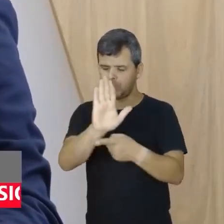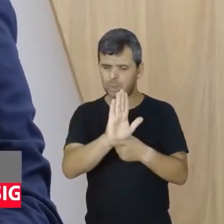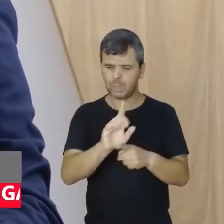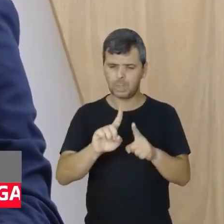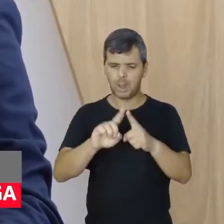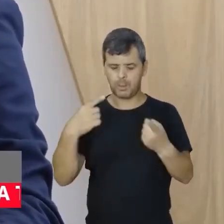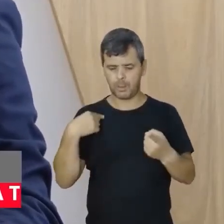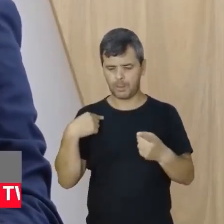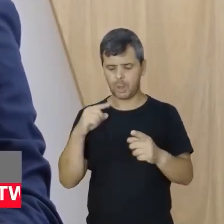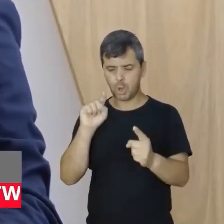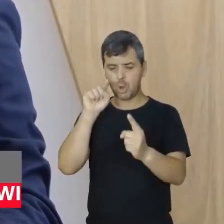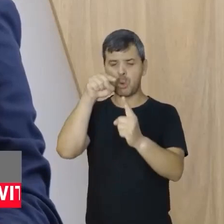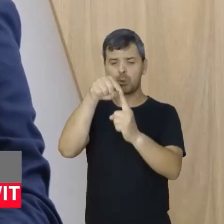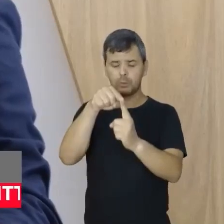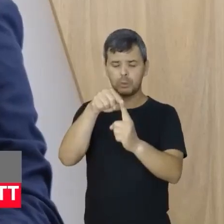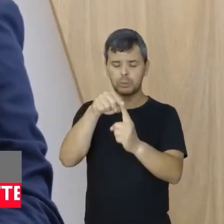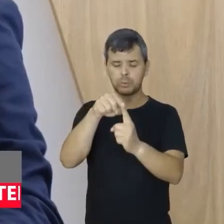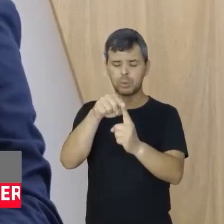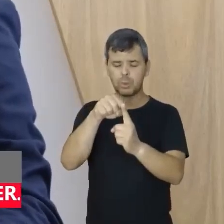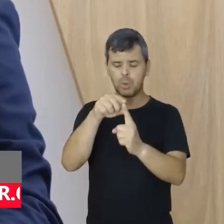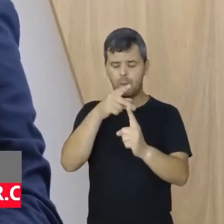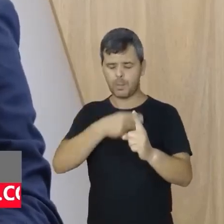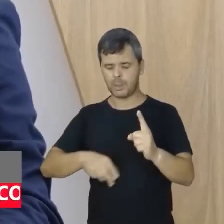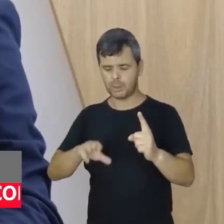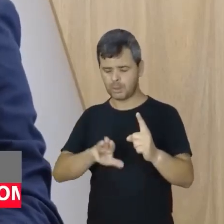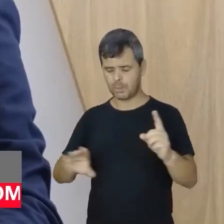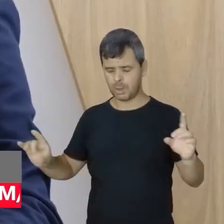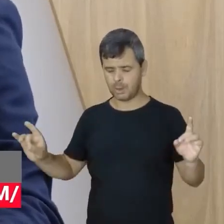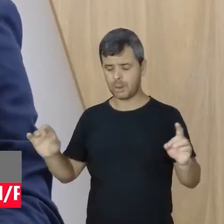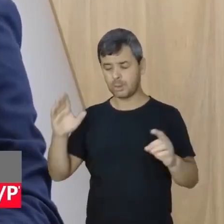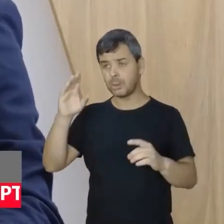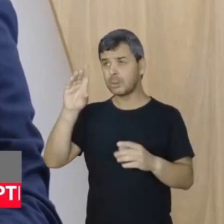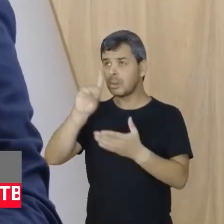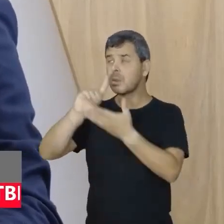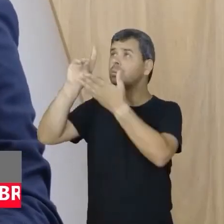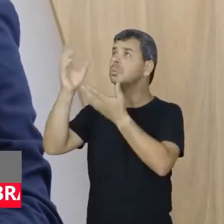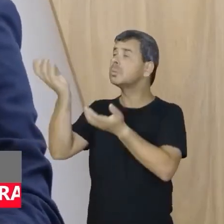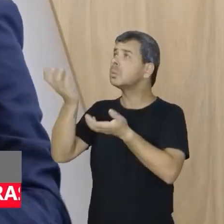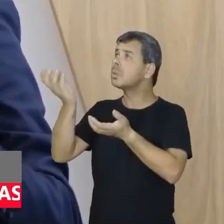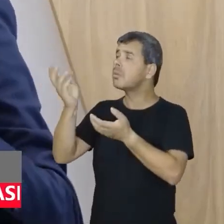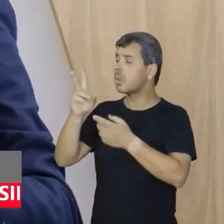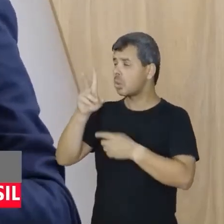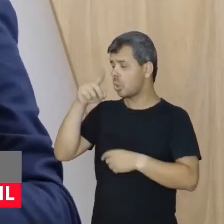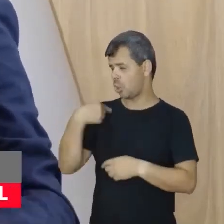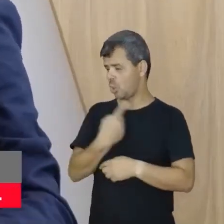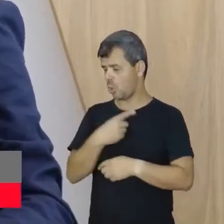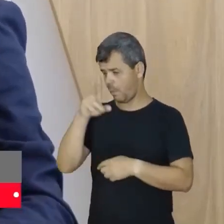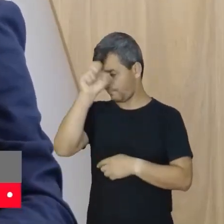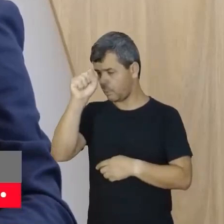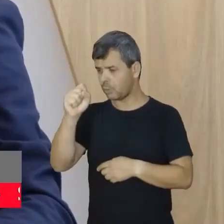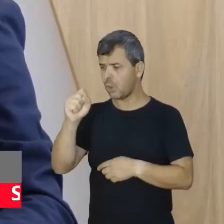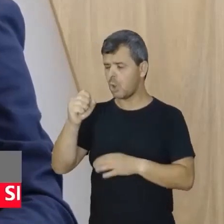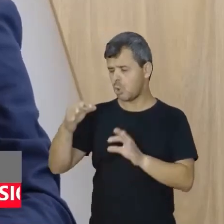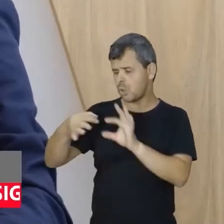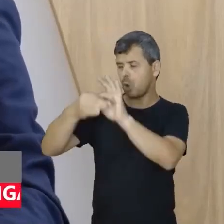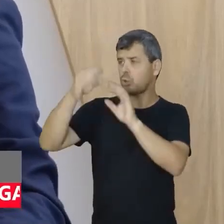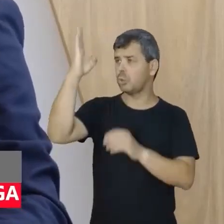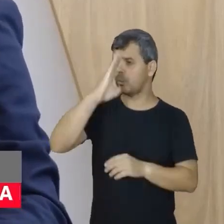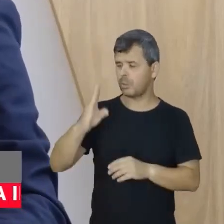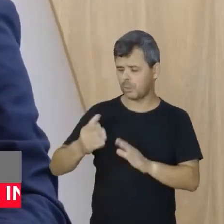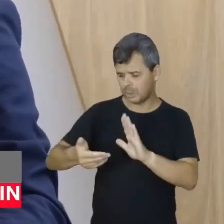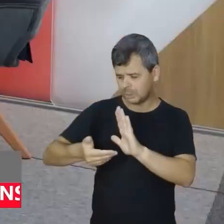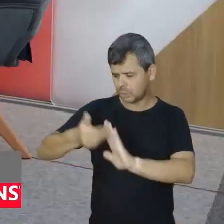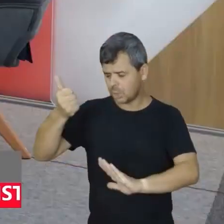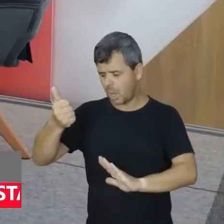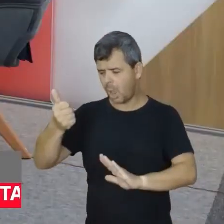então, para essa meta do presidente Lula até 2023, se Deus quiser, com a nossa força, com a união do nosso Brasil, retirar de